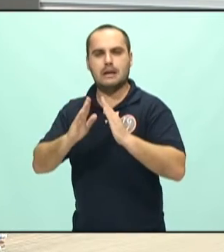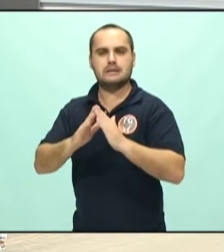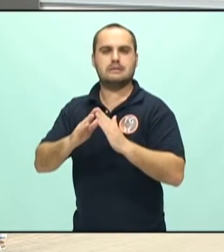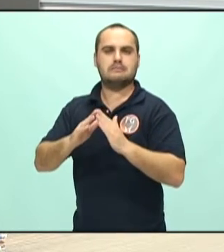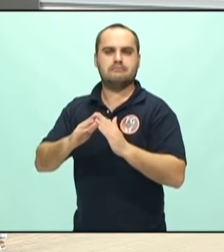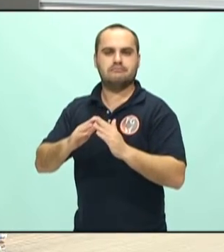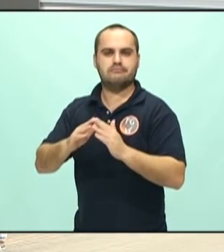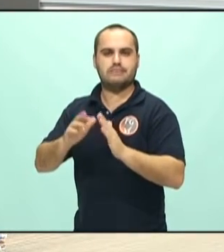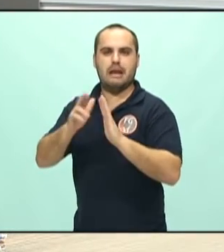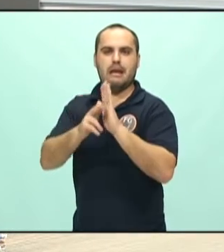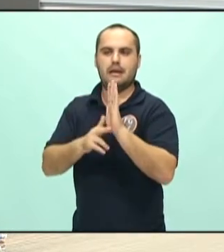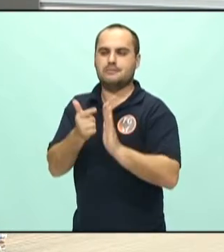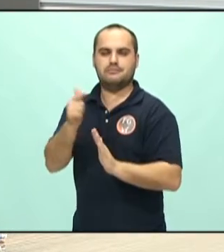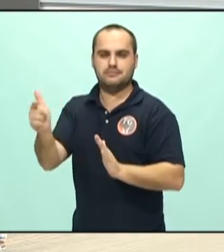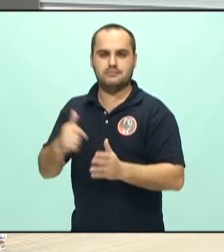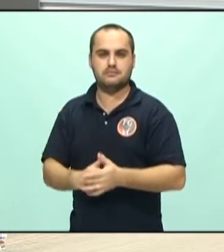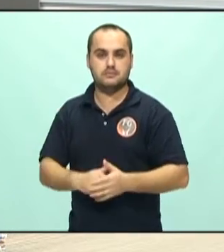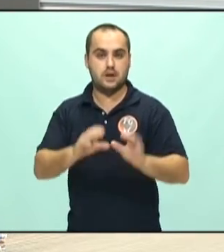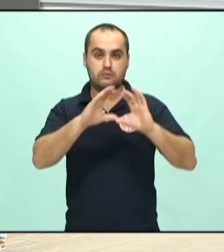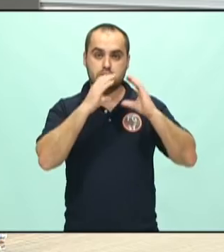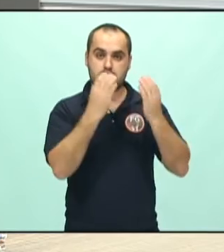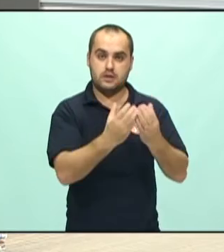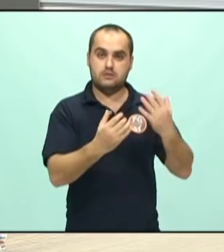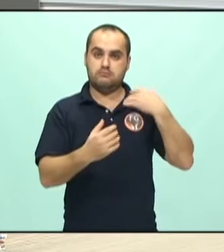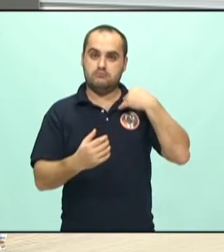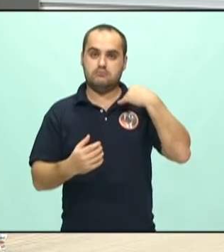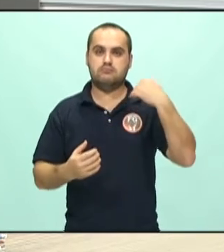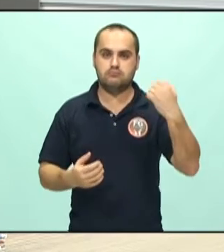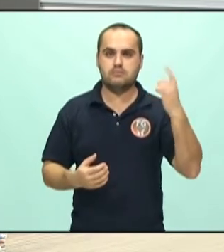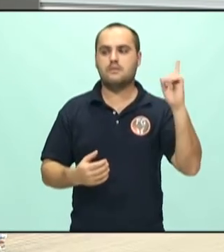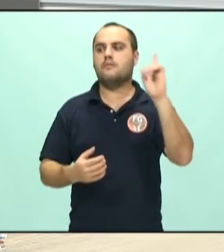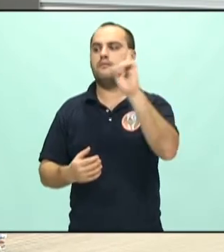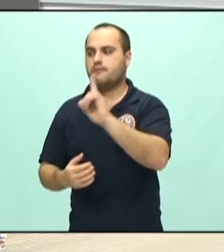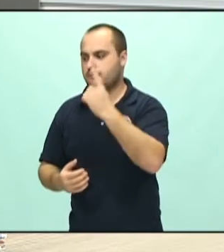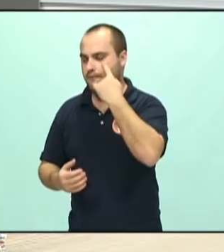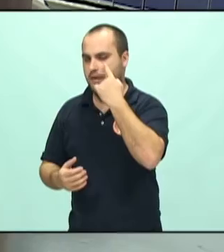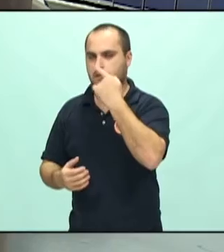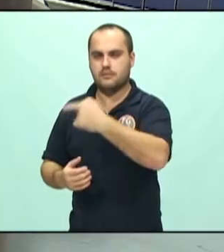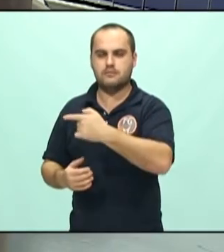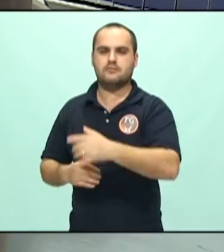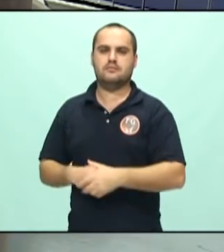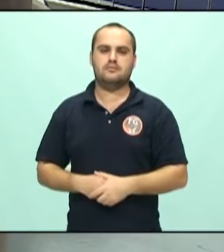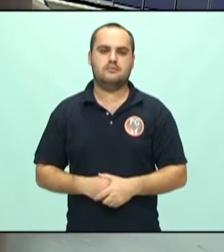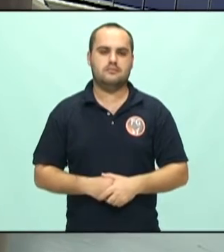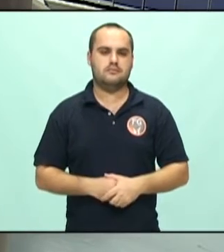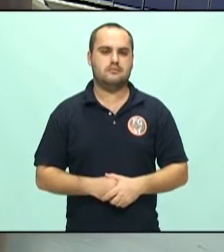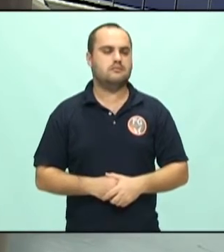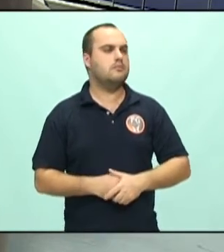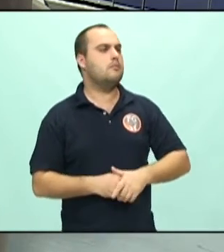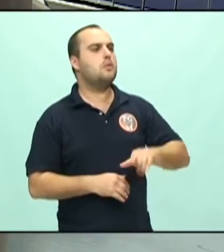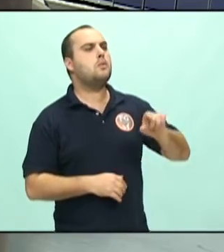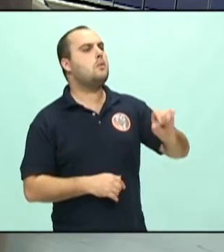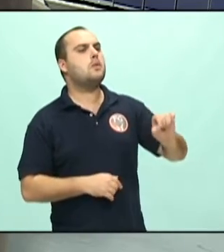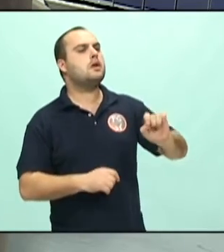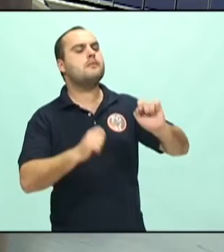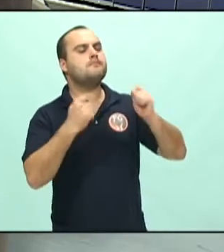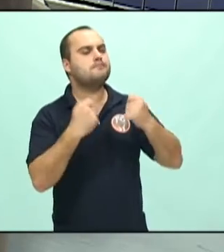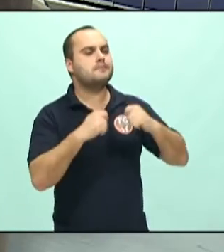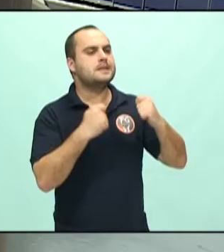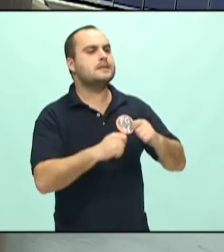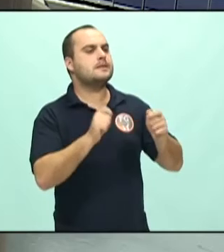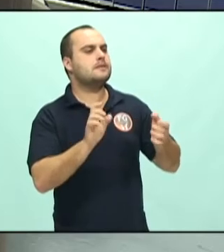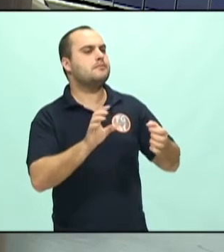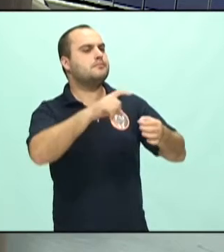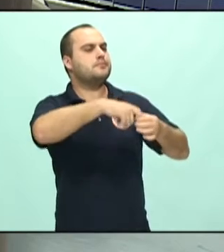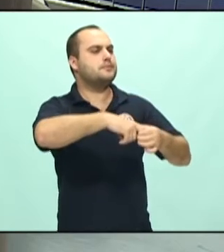comunidade também chama isso porque é um em que todos vamos usufruir né o que pode ser ligado na rede coletora o que deve ser ligado